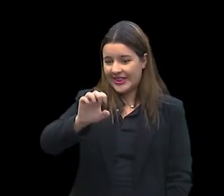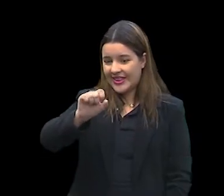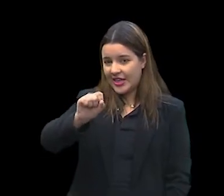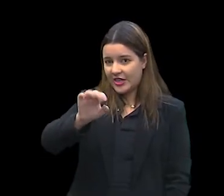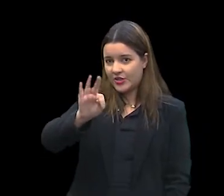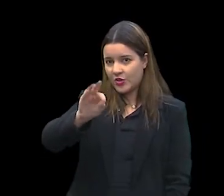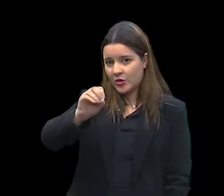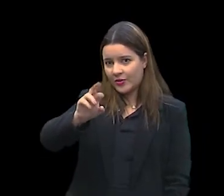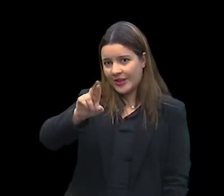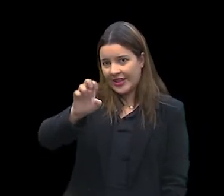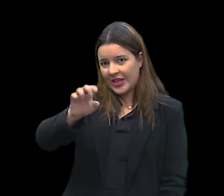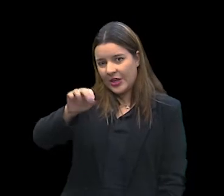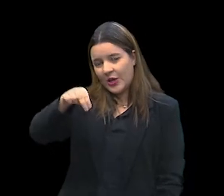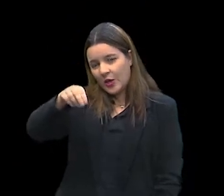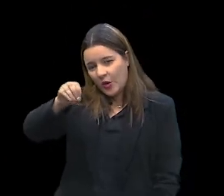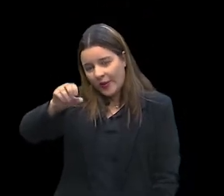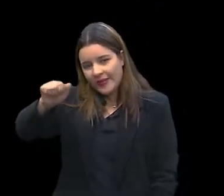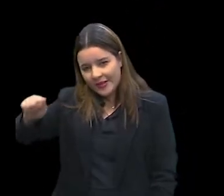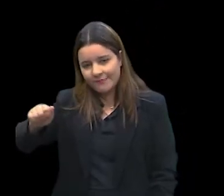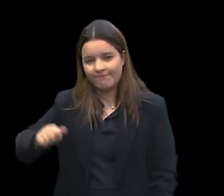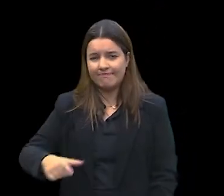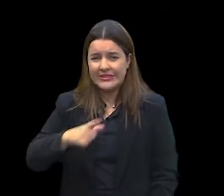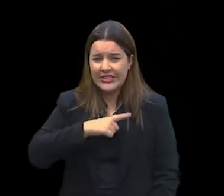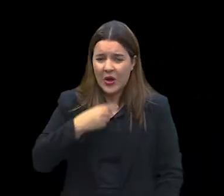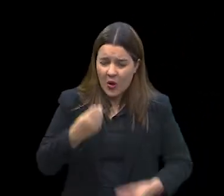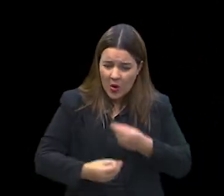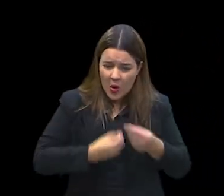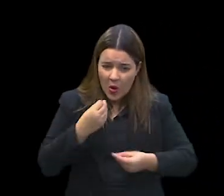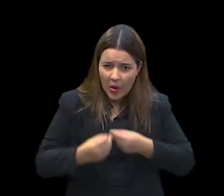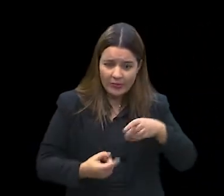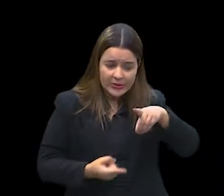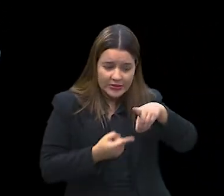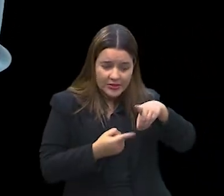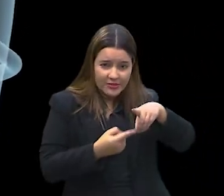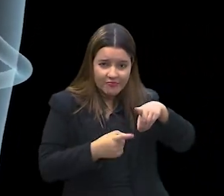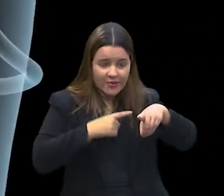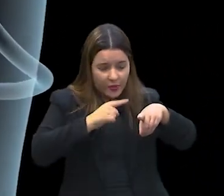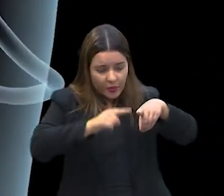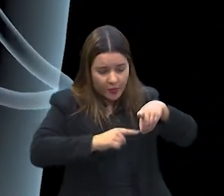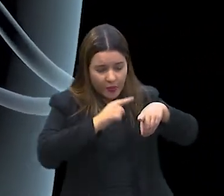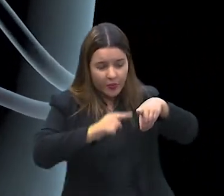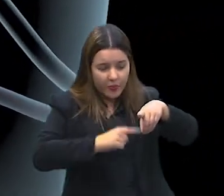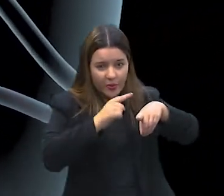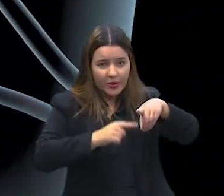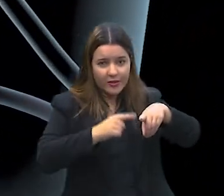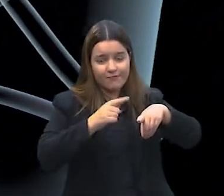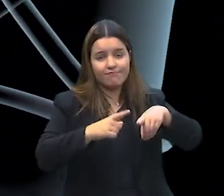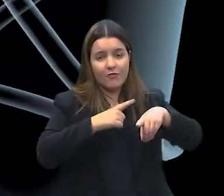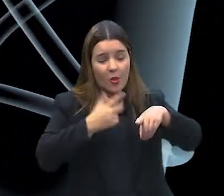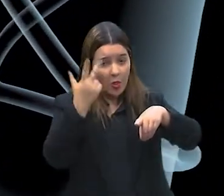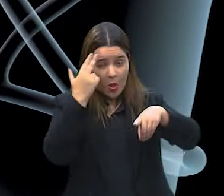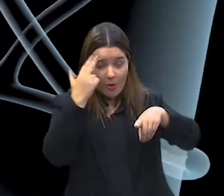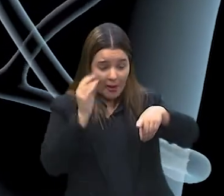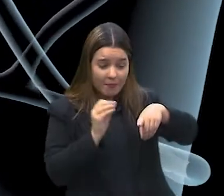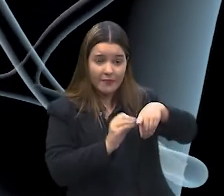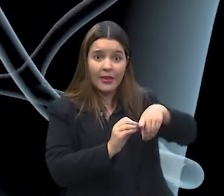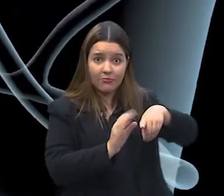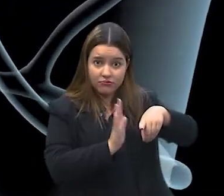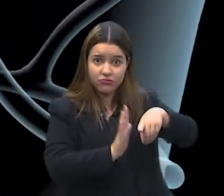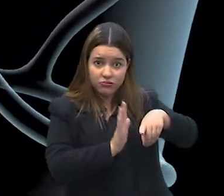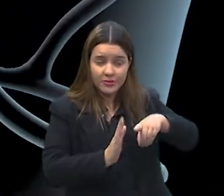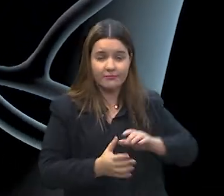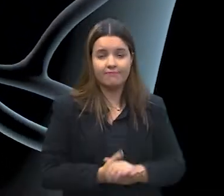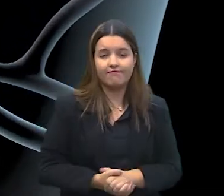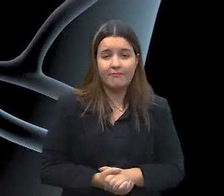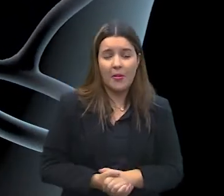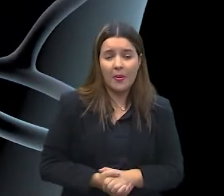são hormônios que atuam na próstata e atuam estimulando a proliferação do tecido prostático normal. Tá? Então,